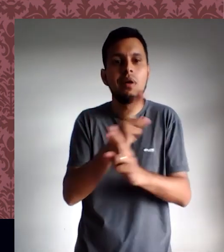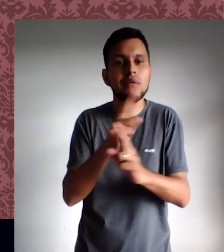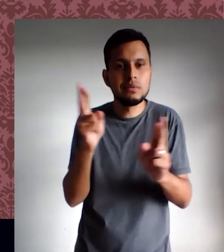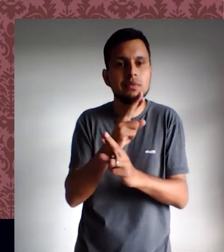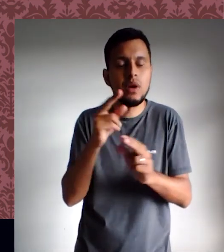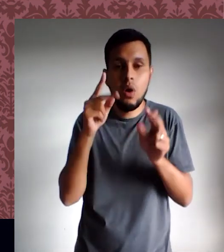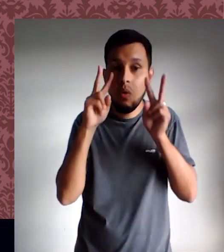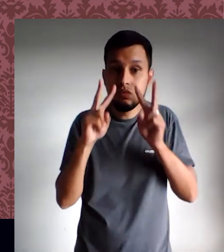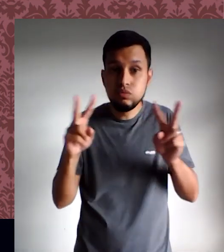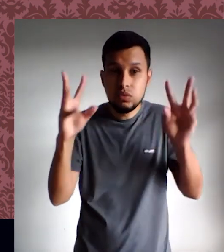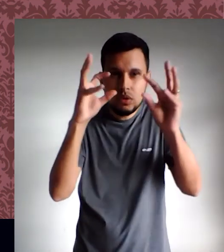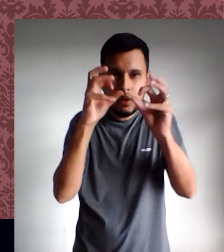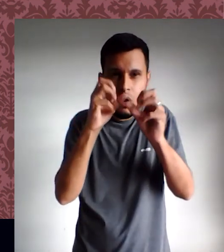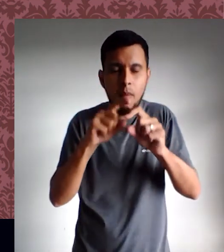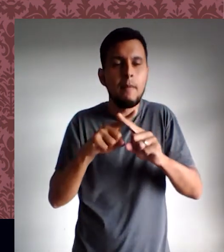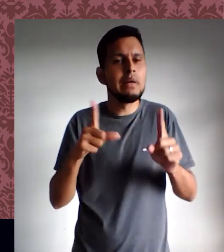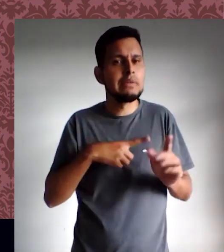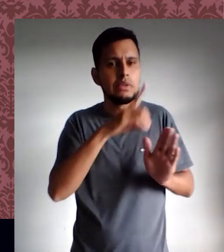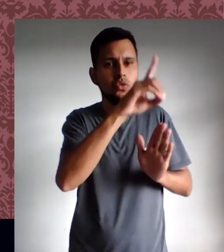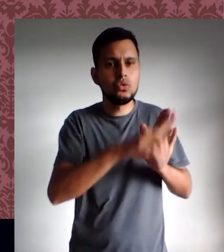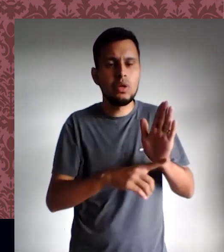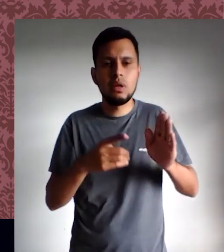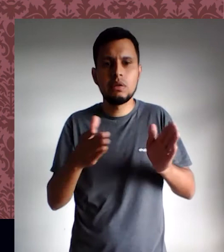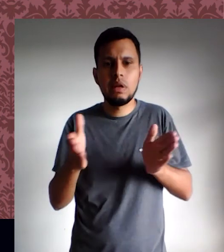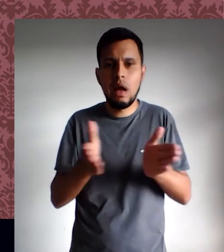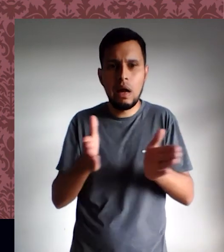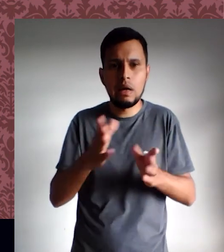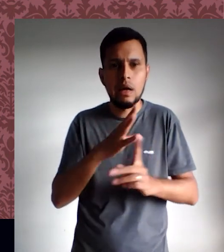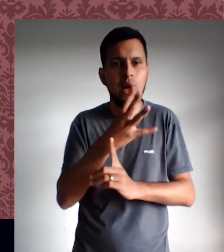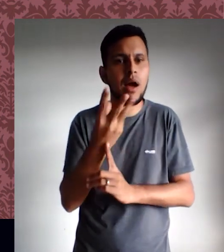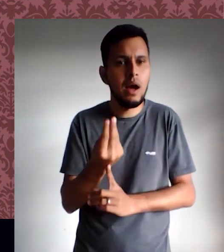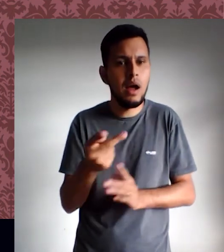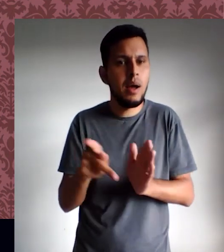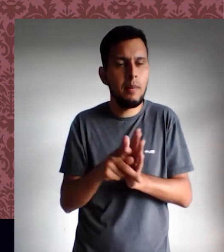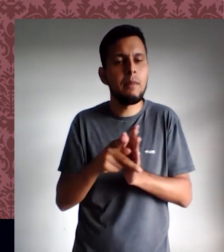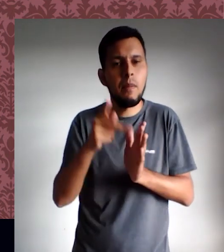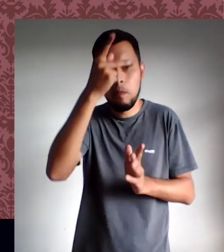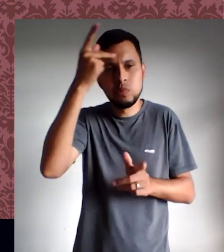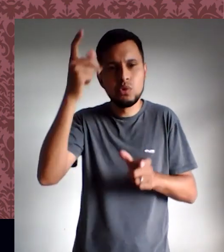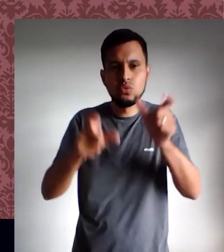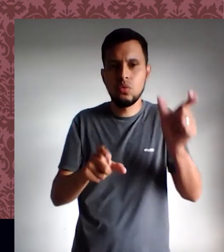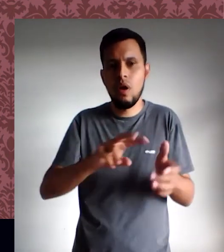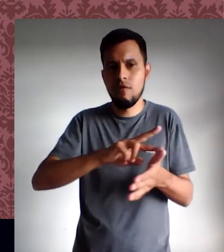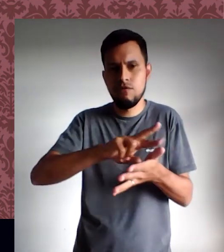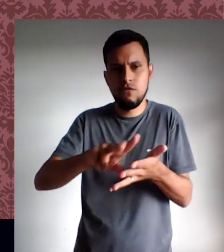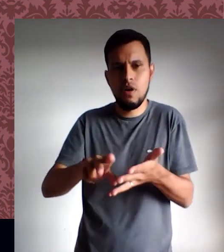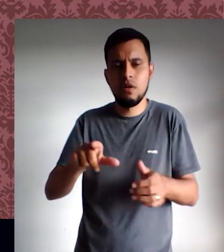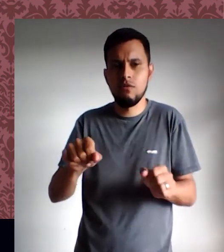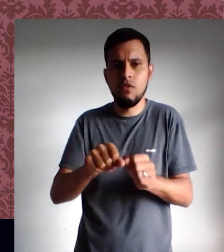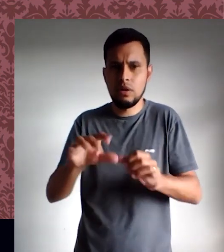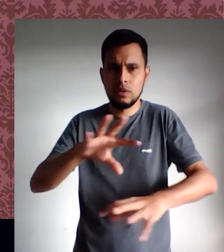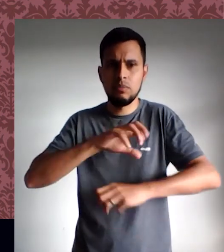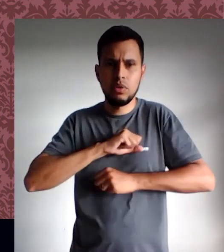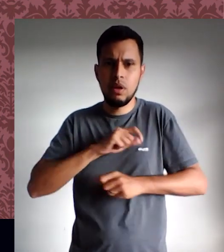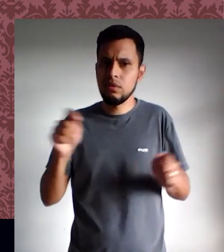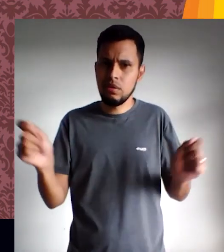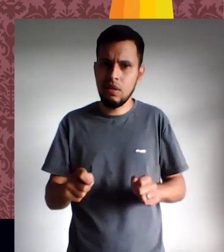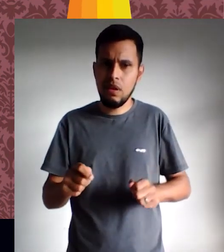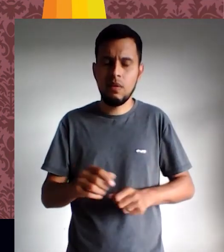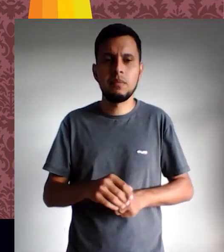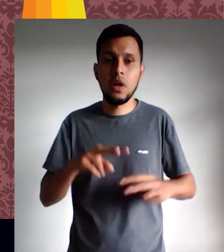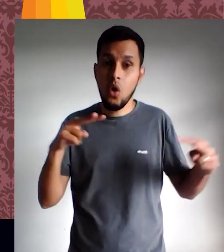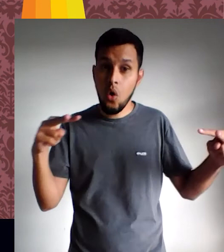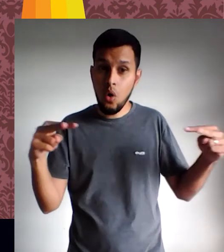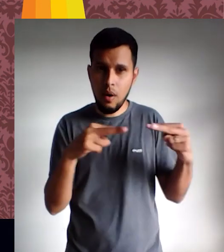fruição, com o direito ao acesso à arte que esses vários públicos podem se apropriar, né, tomar para si. Então, o Olhar de Perto é